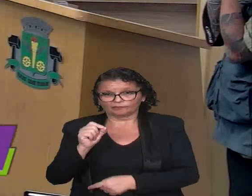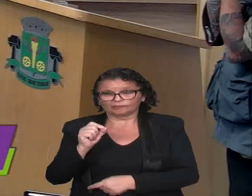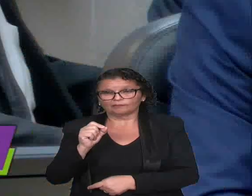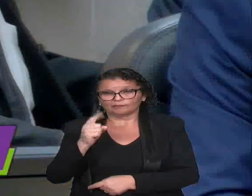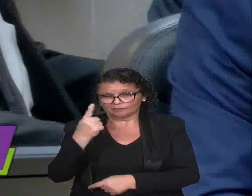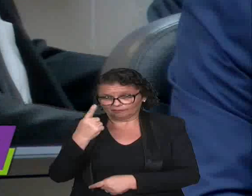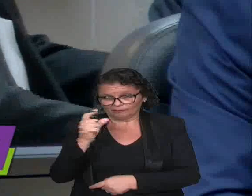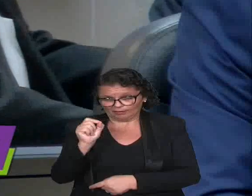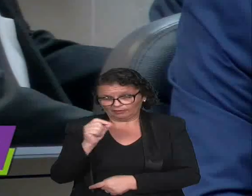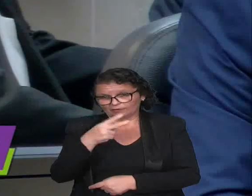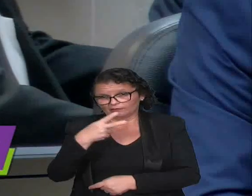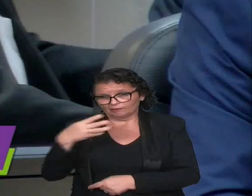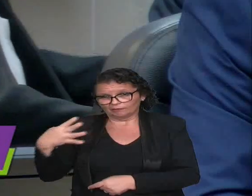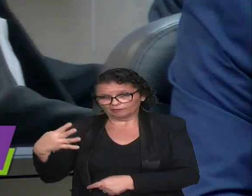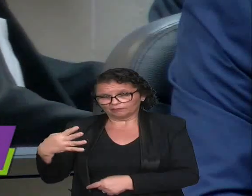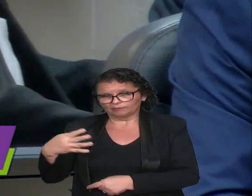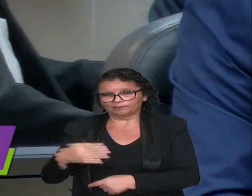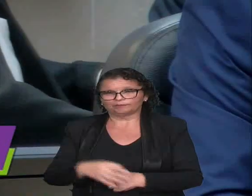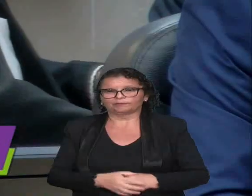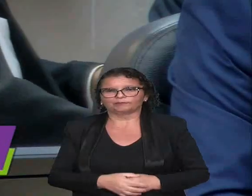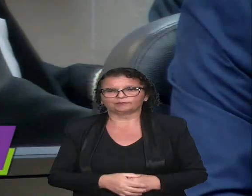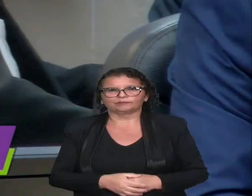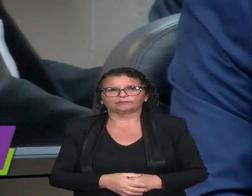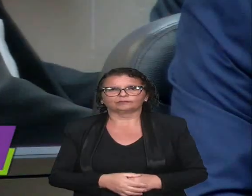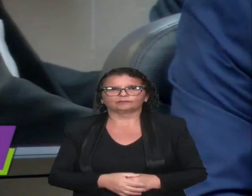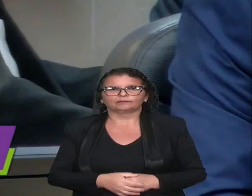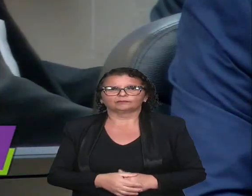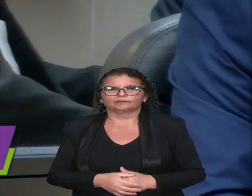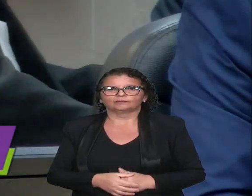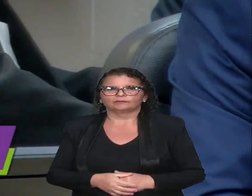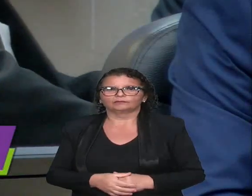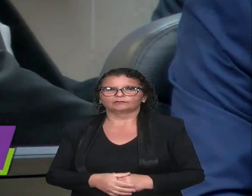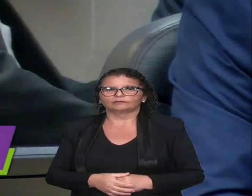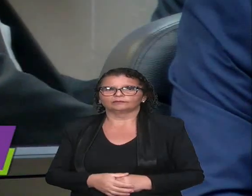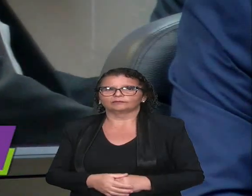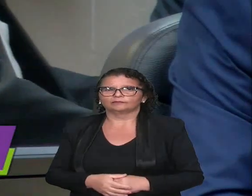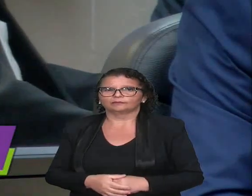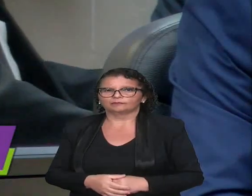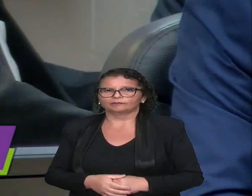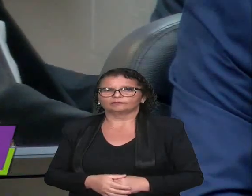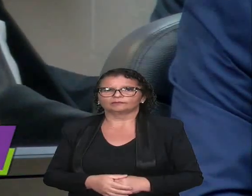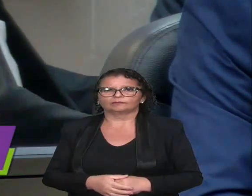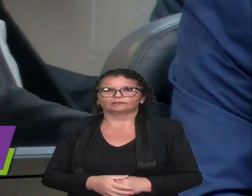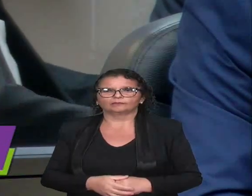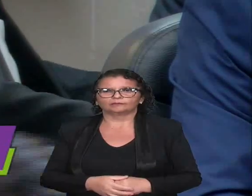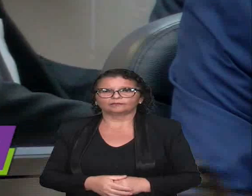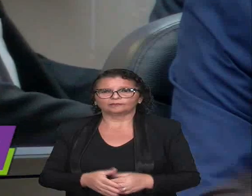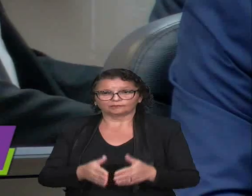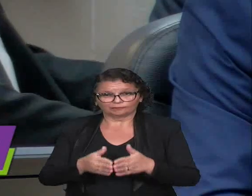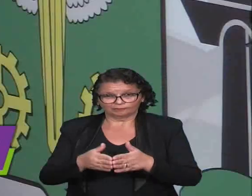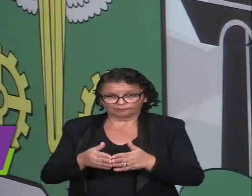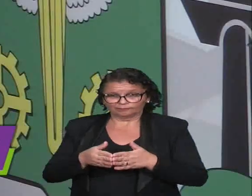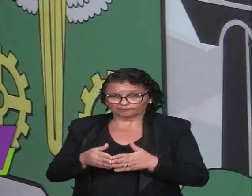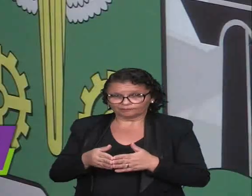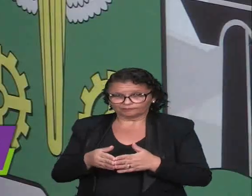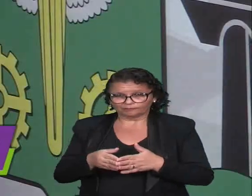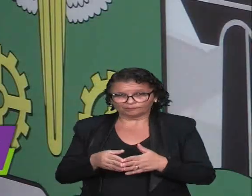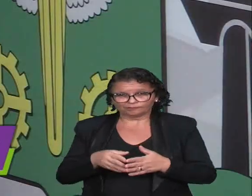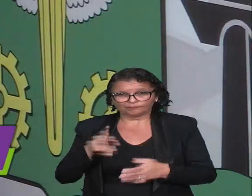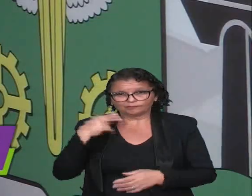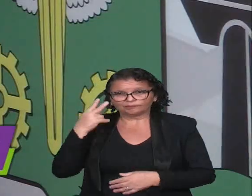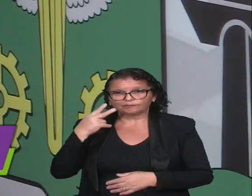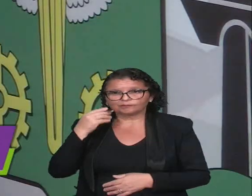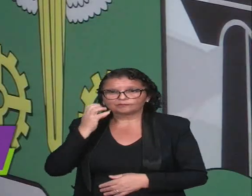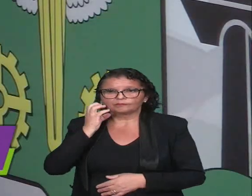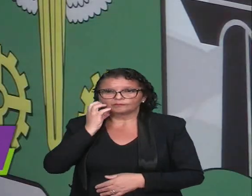da Nobre vereadora Lúcia da Saúde questão de ordem Presidente questão de ordem Nobre